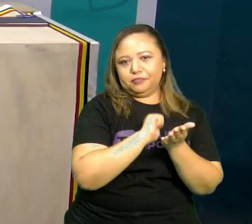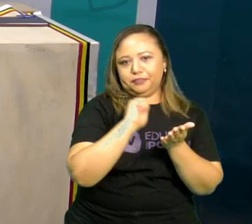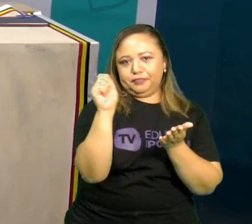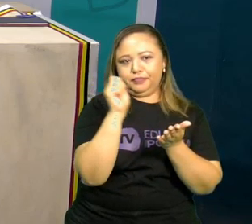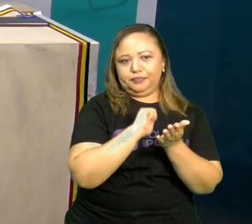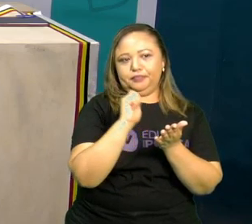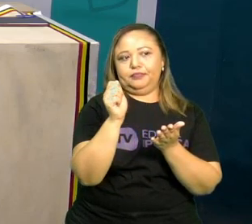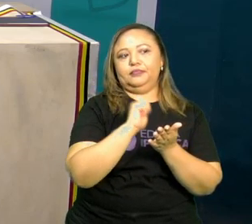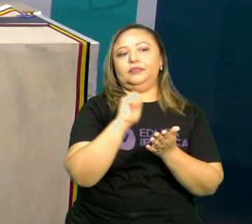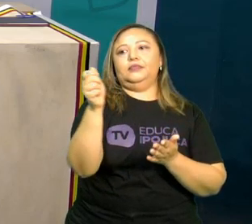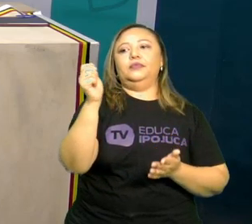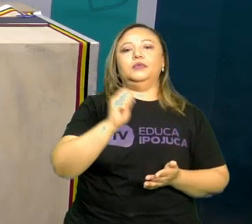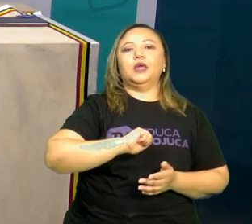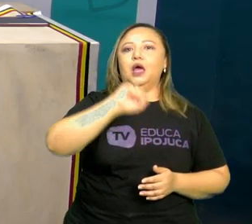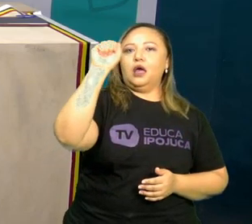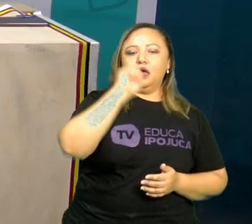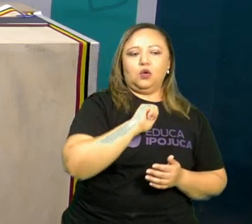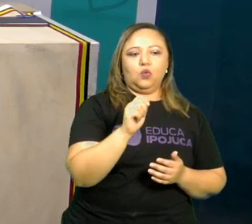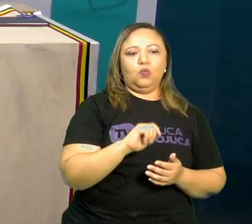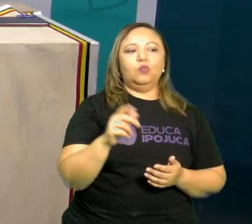o peixinho